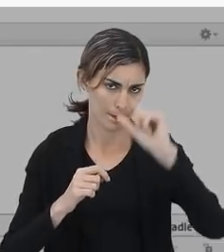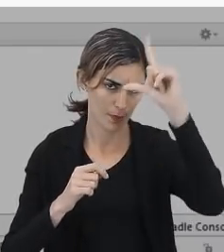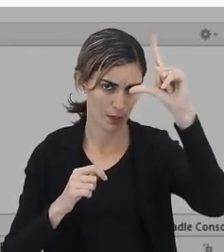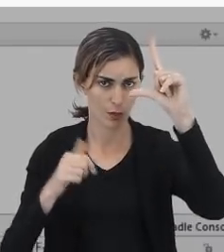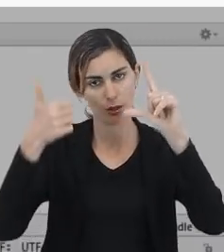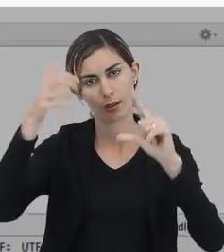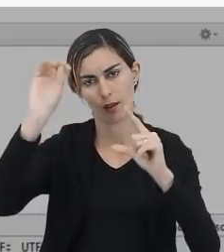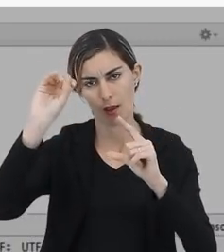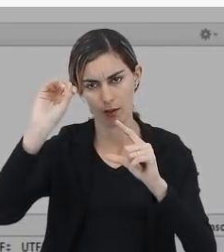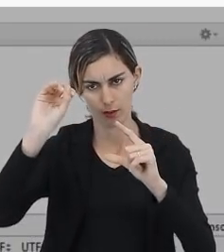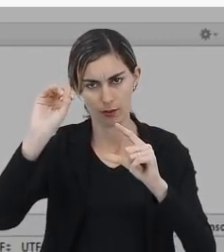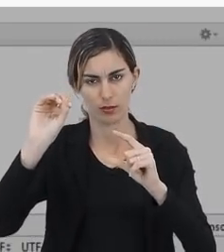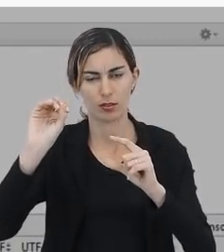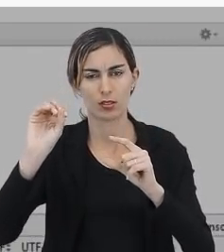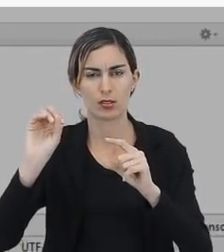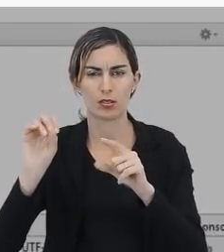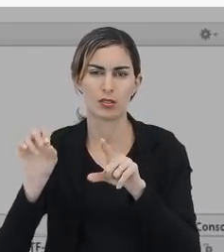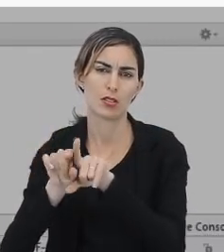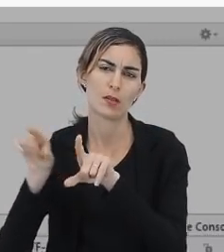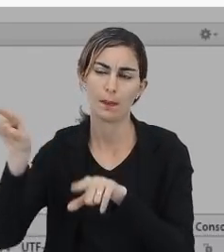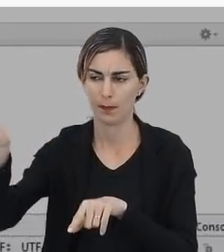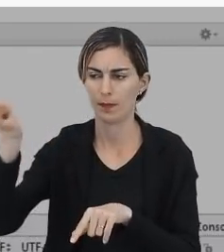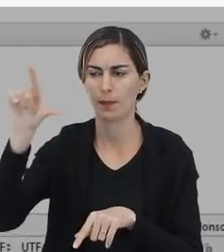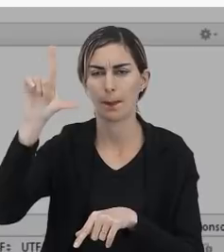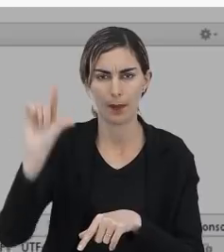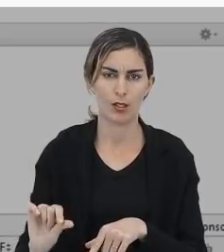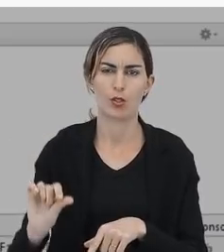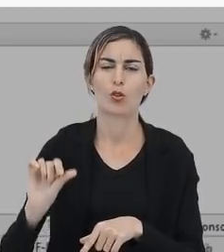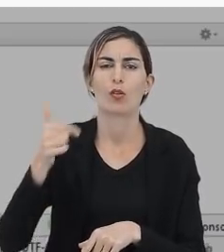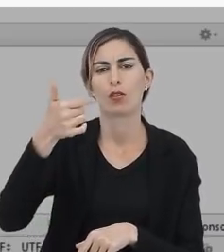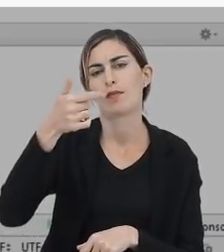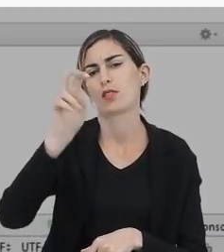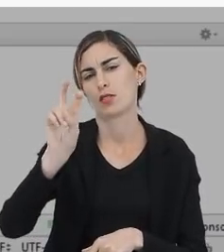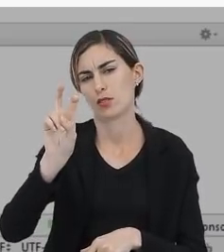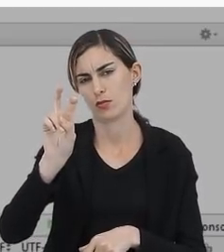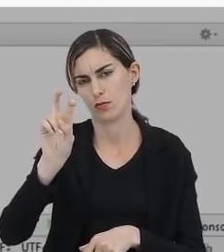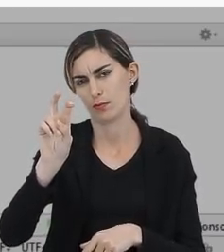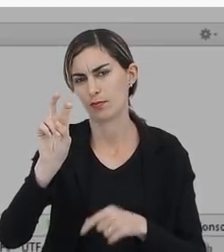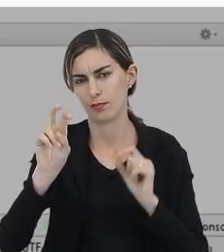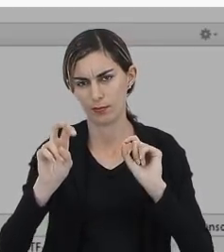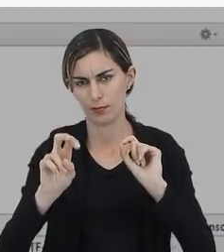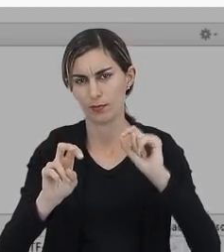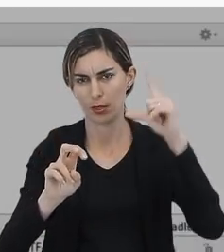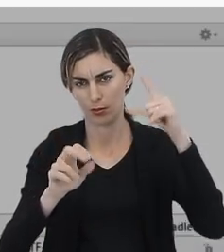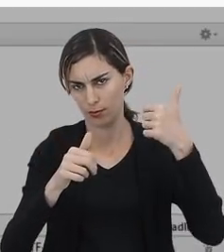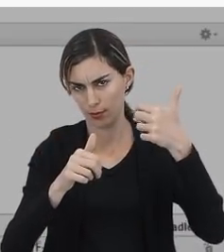Maior que 10 e menor que 25.